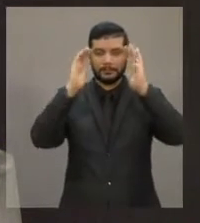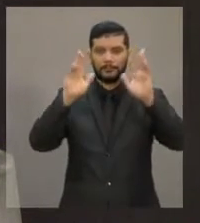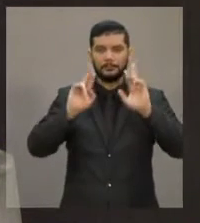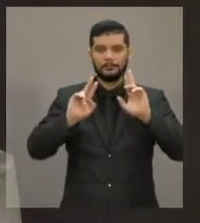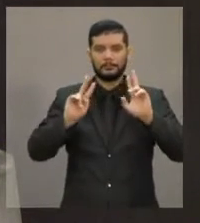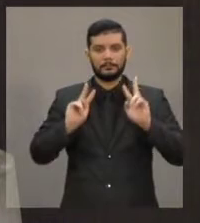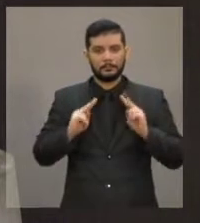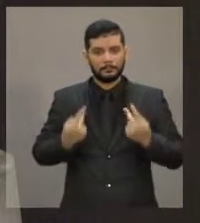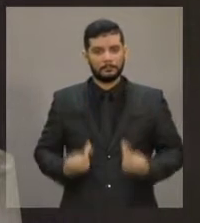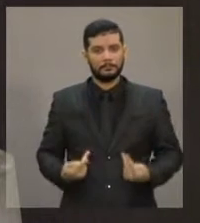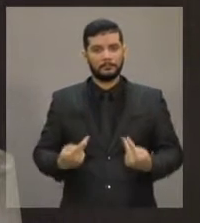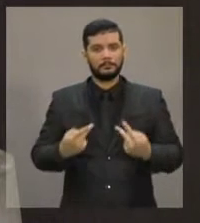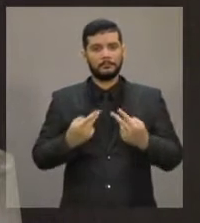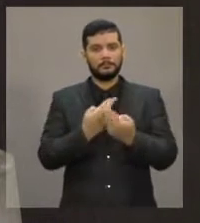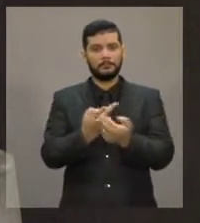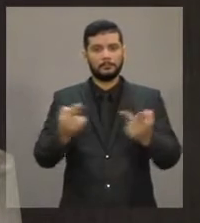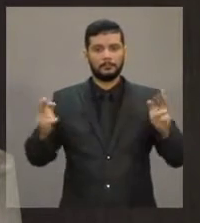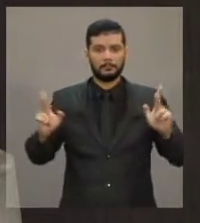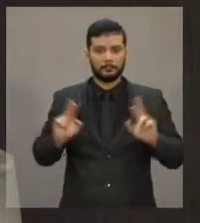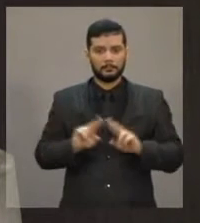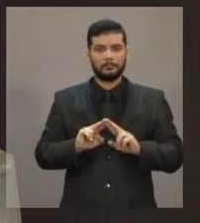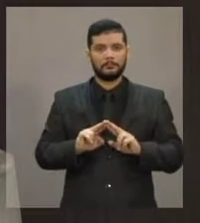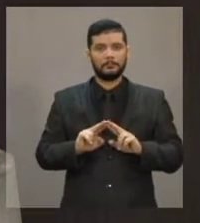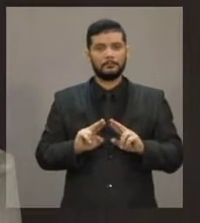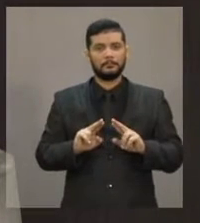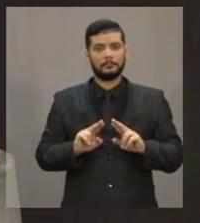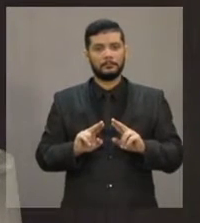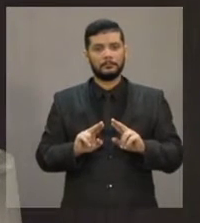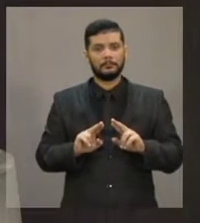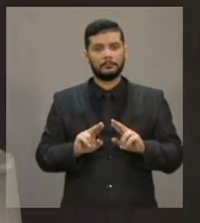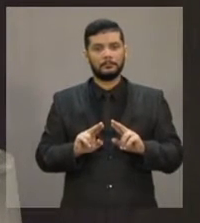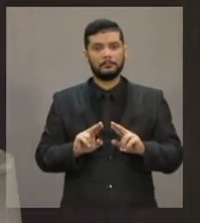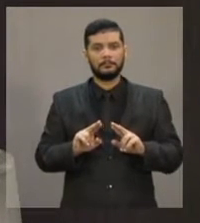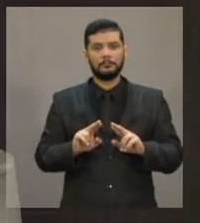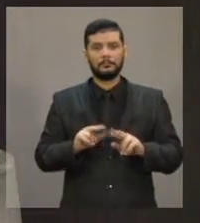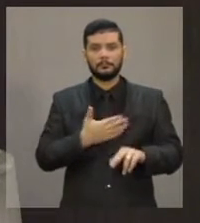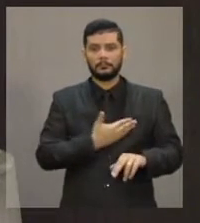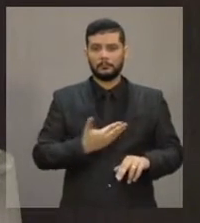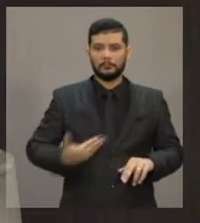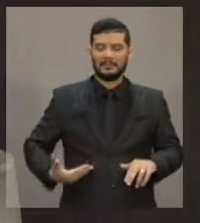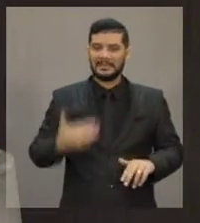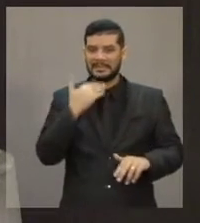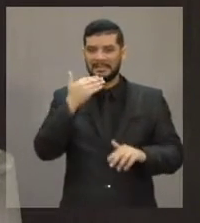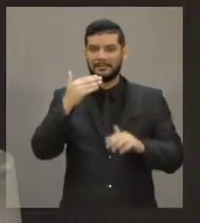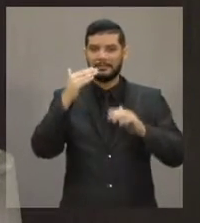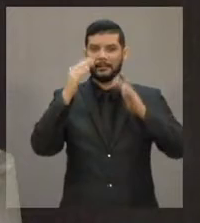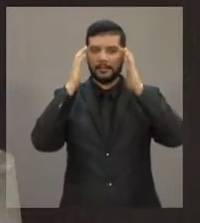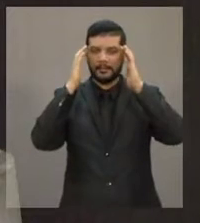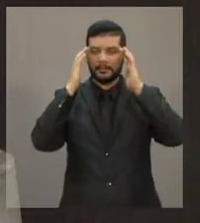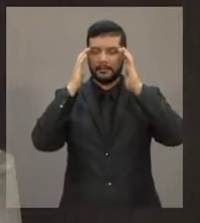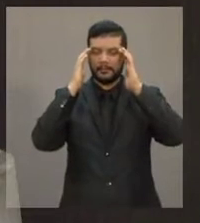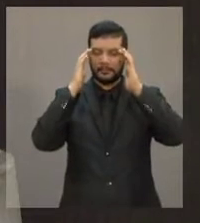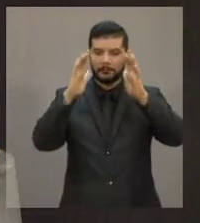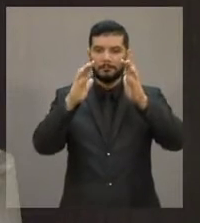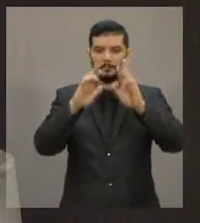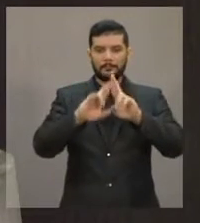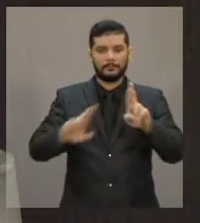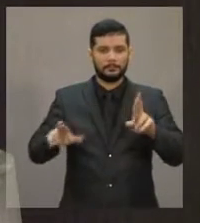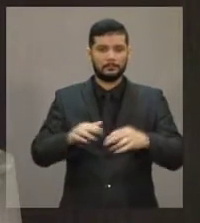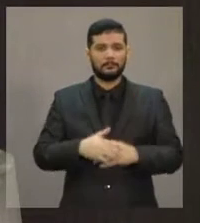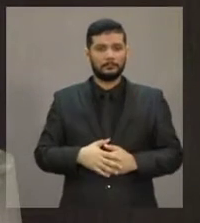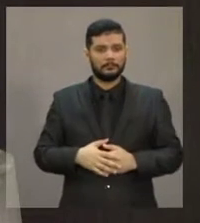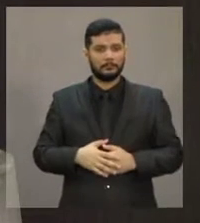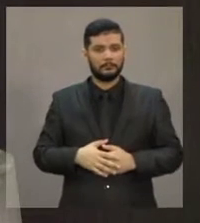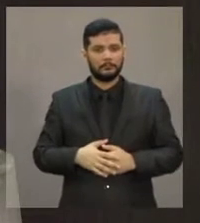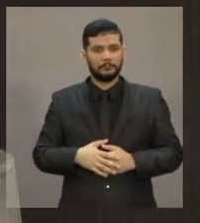humanidade, ao pluralismo, à democracia, ao Estado laico e, sobretudo,